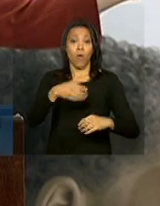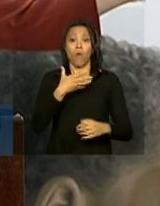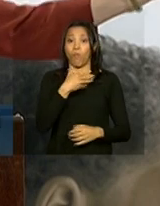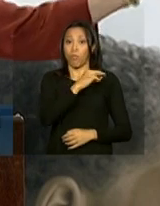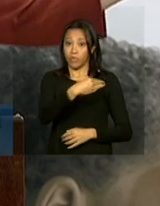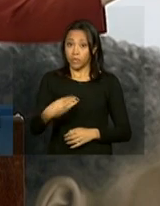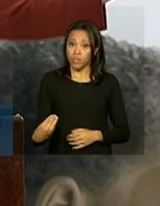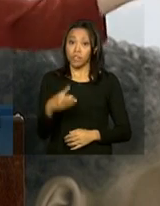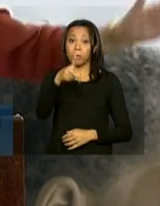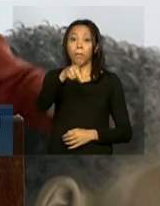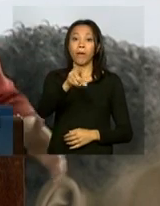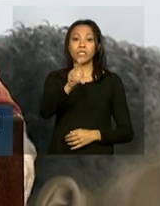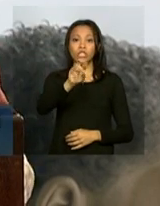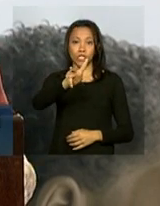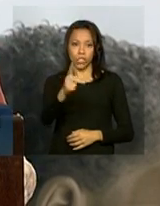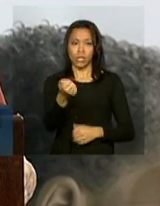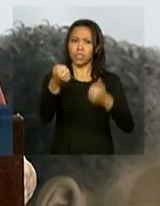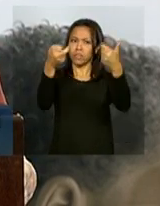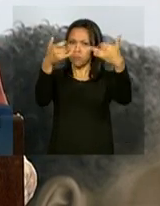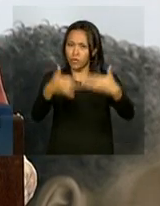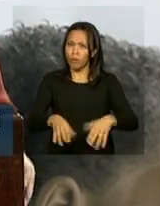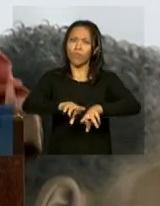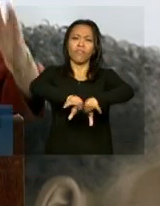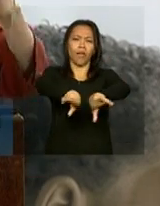vários bairros de Salvador,